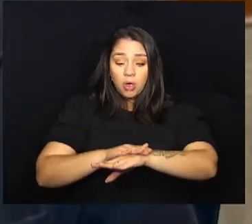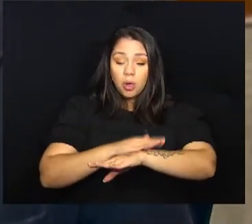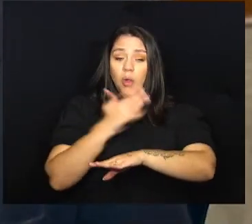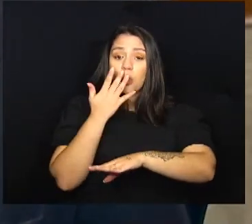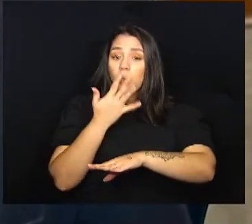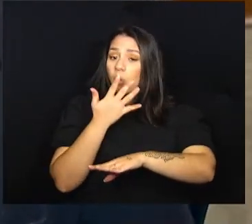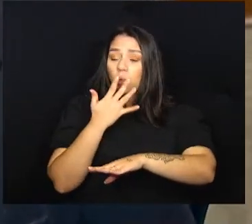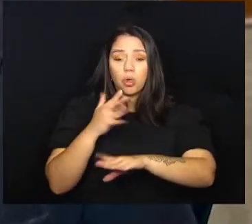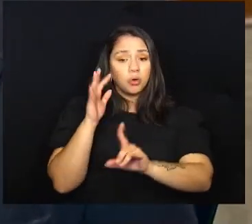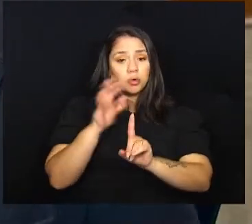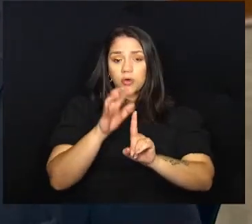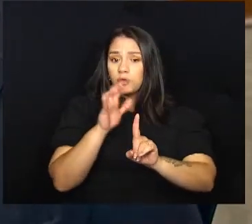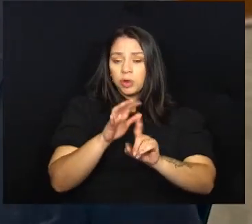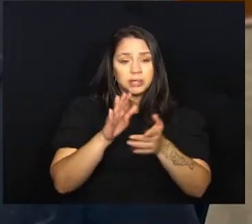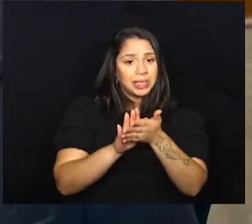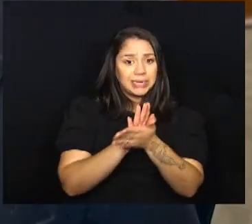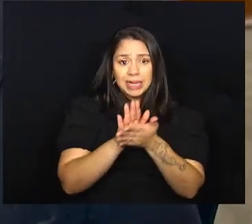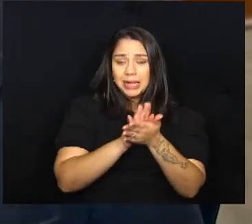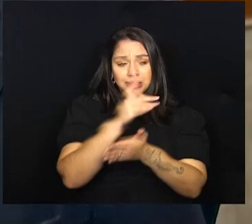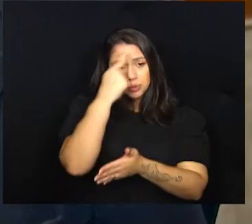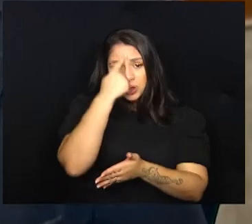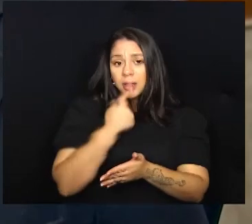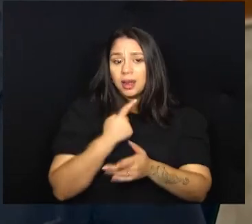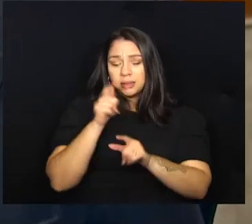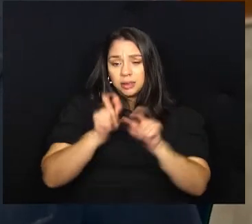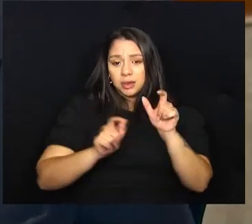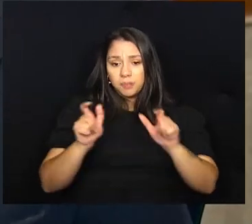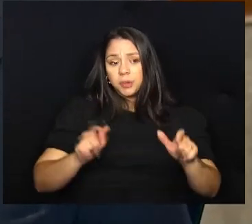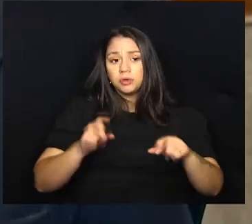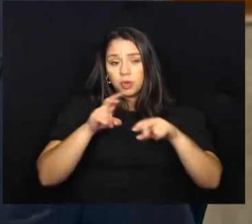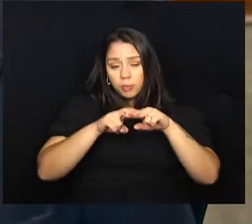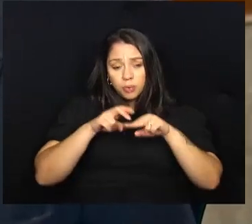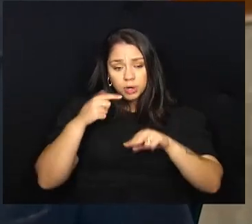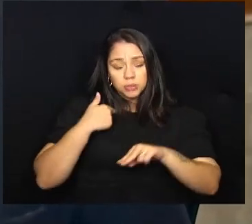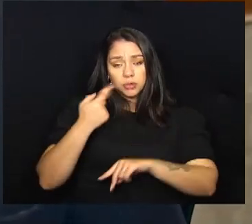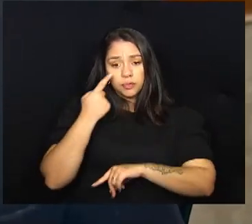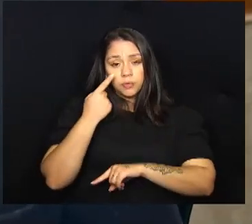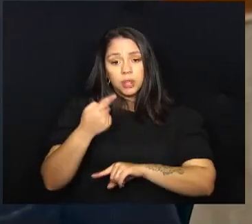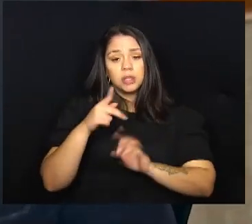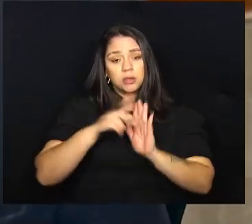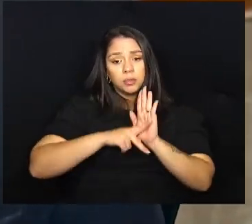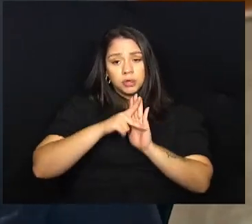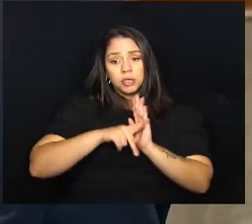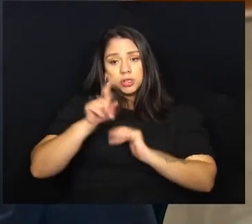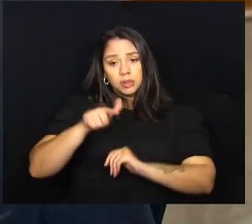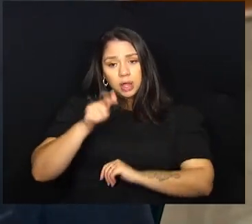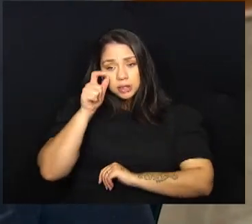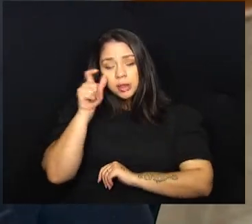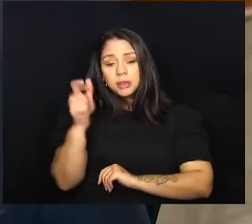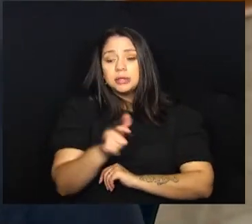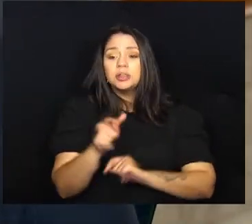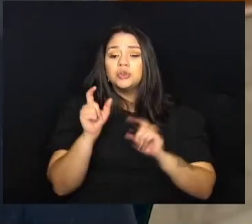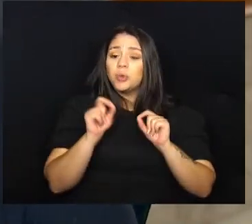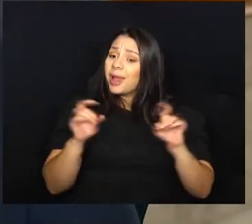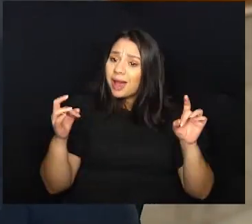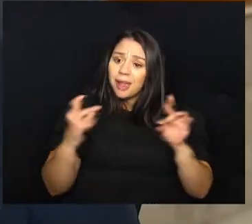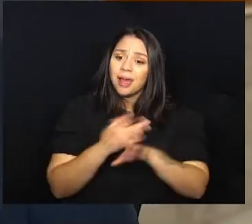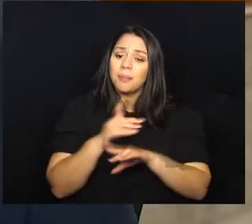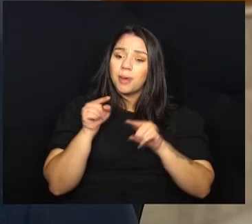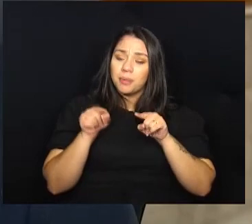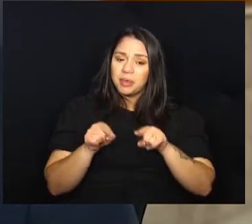nada no caráter da pessoa. Por isso que eu vi esse projeto e achei muito interessante, para que acaba